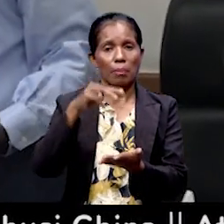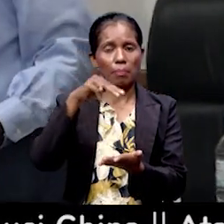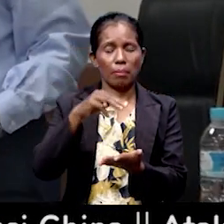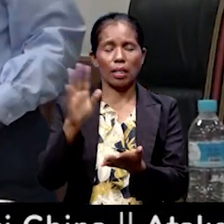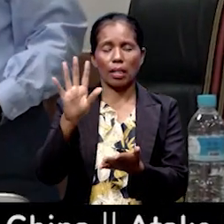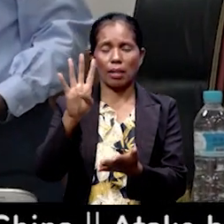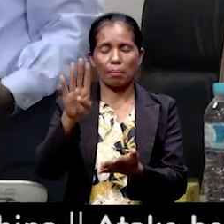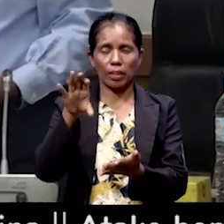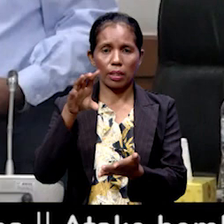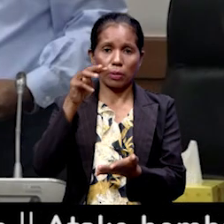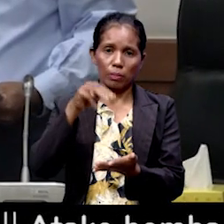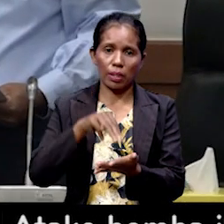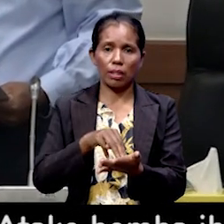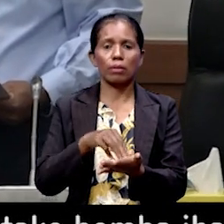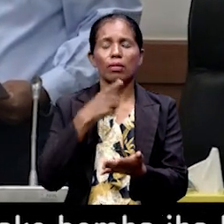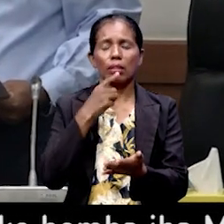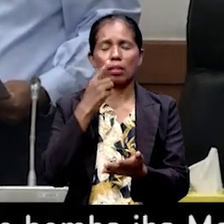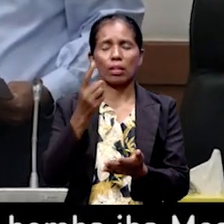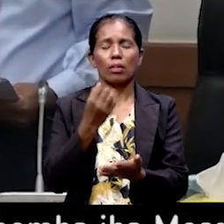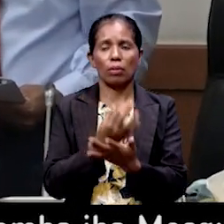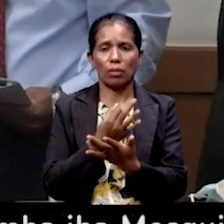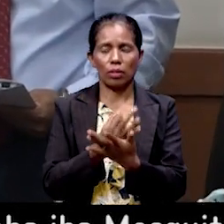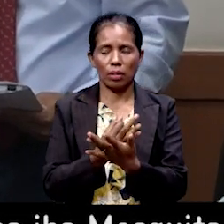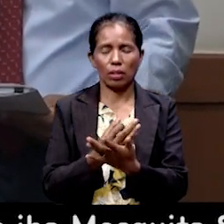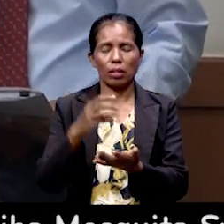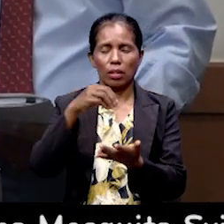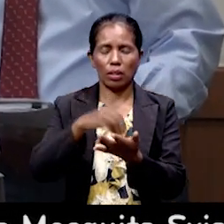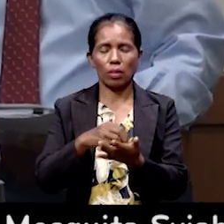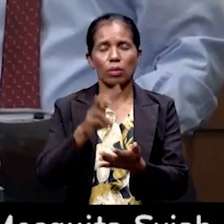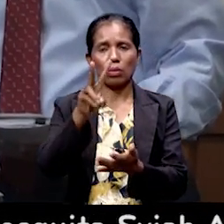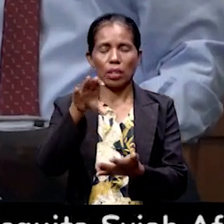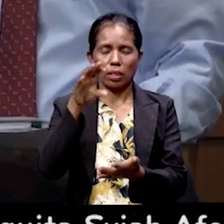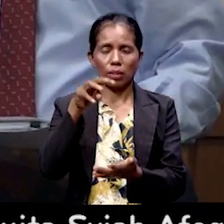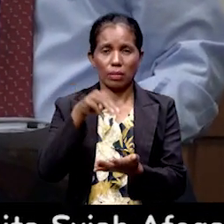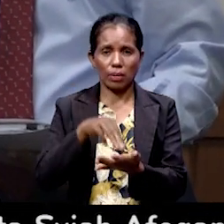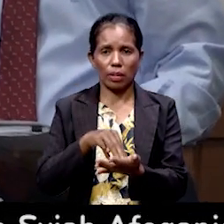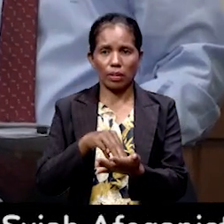resin, salário vencimento tocon atus rua resin, no capital